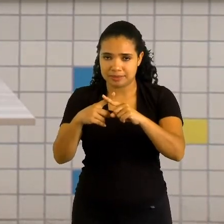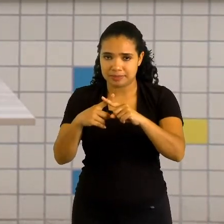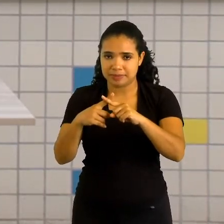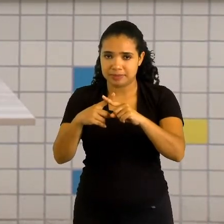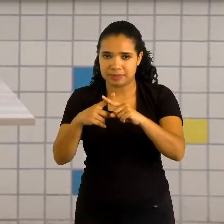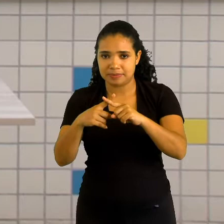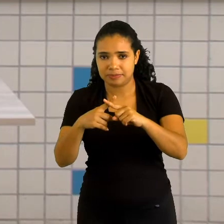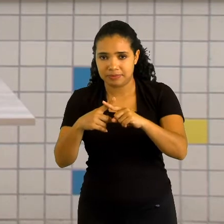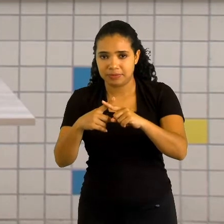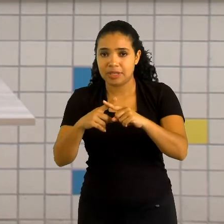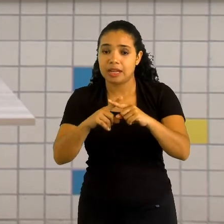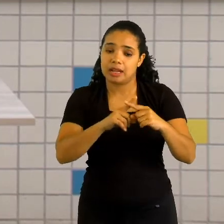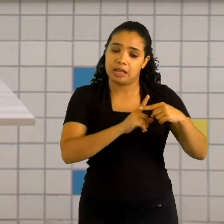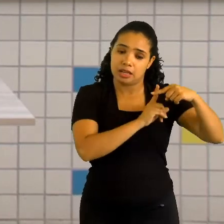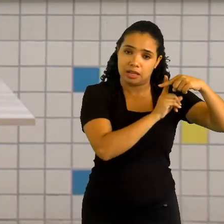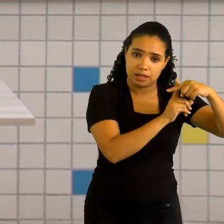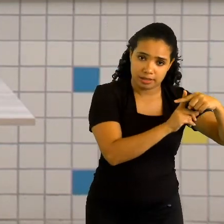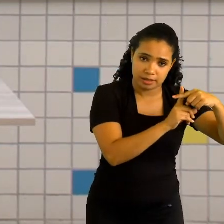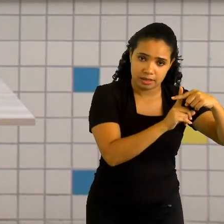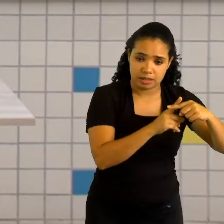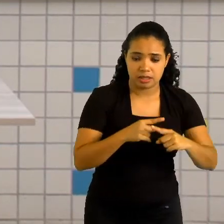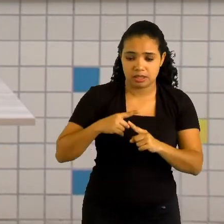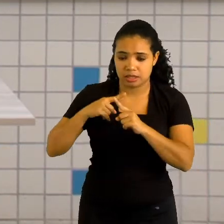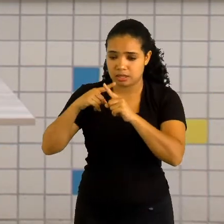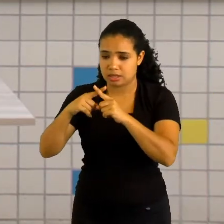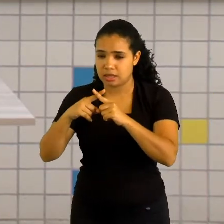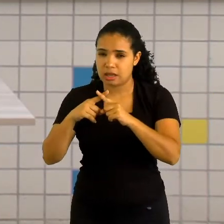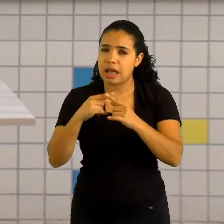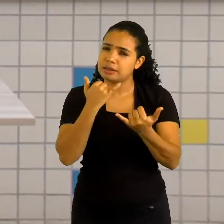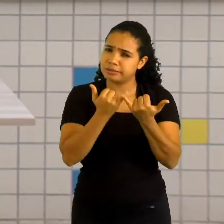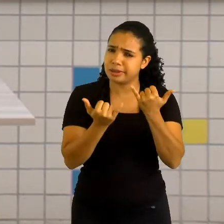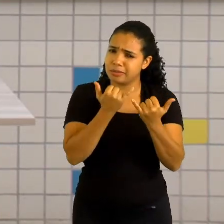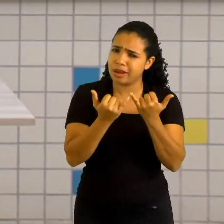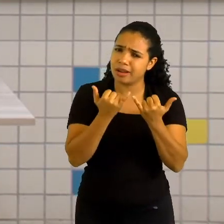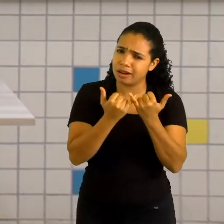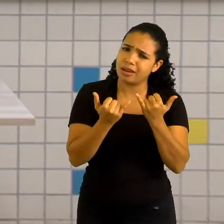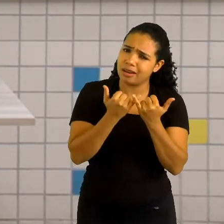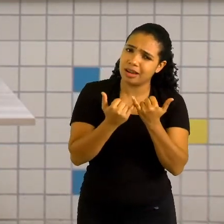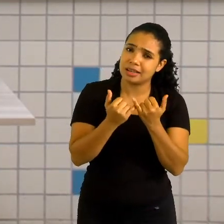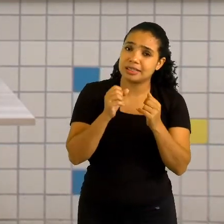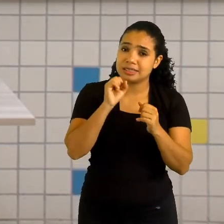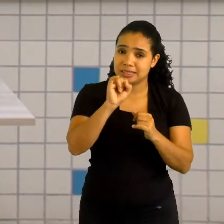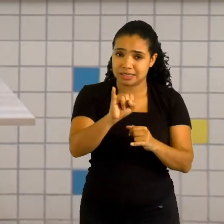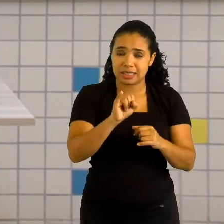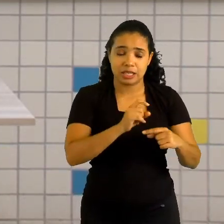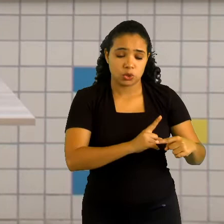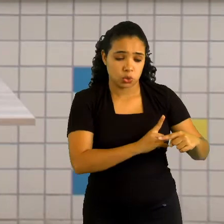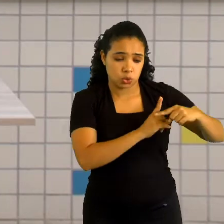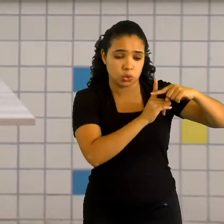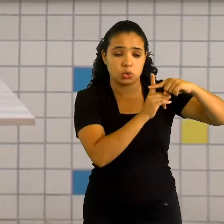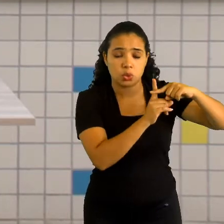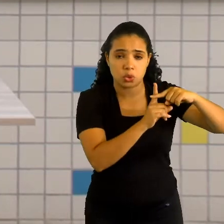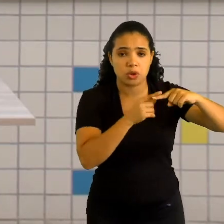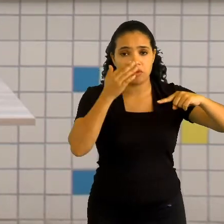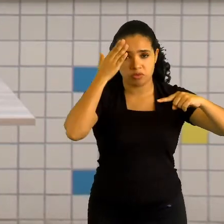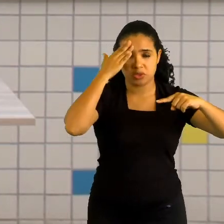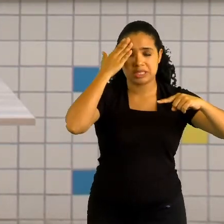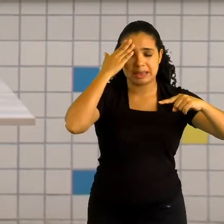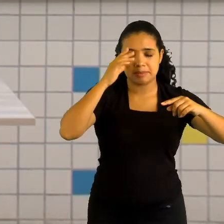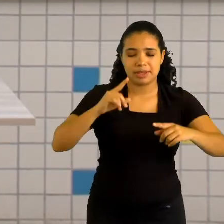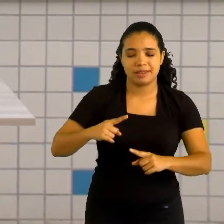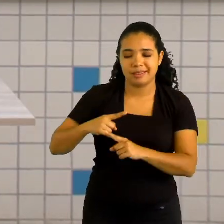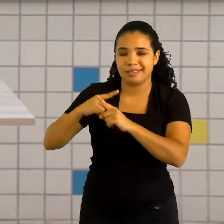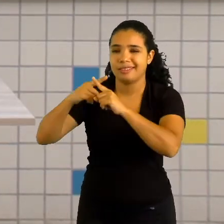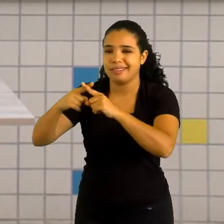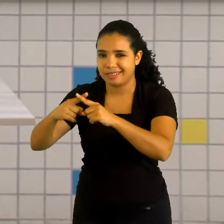Multiplicação e adição, elas são operações que elas têm a ver uma com a outra. Se eu sei somar, eu também vou saber